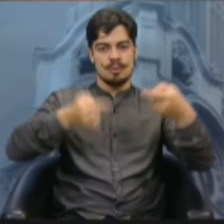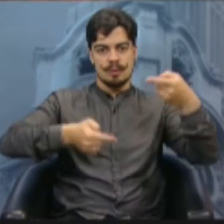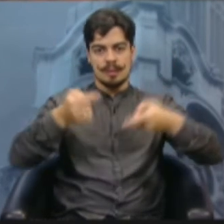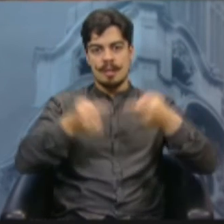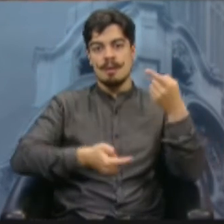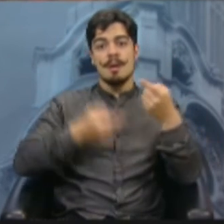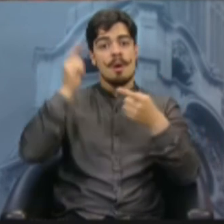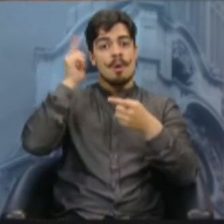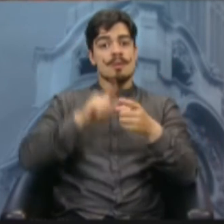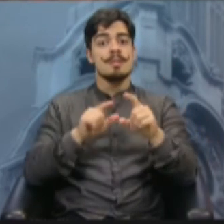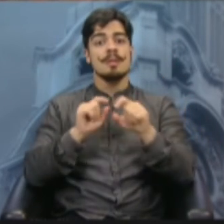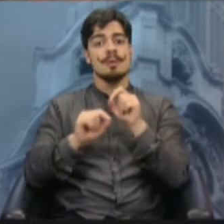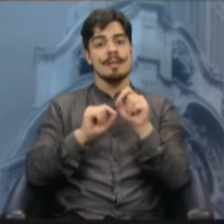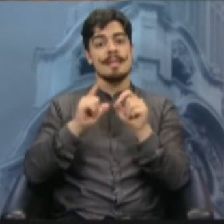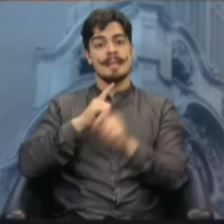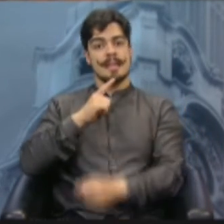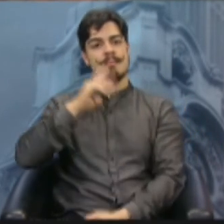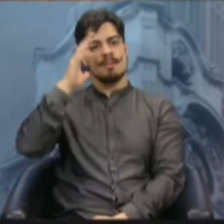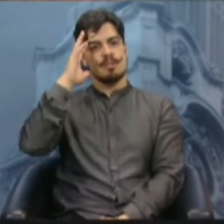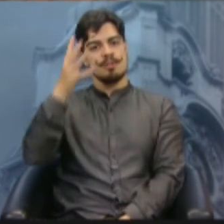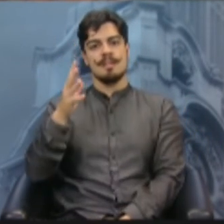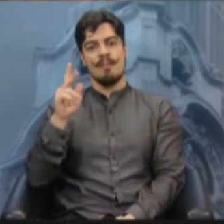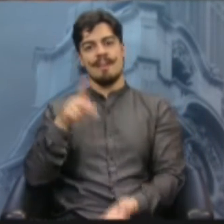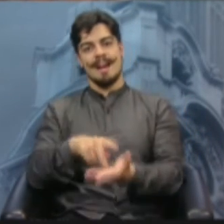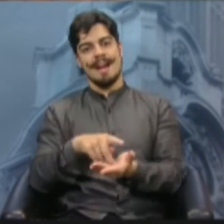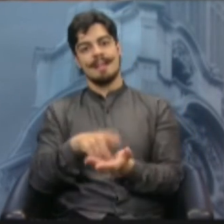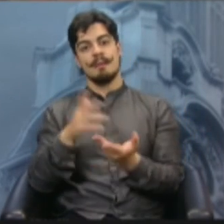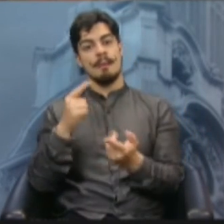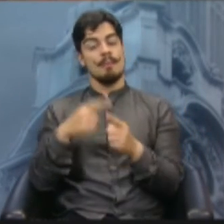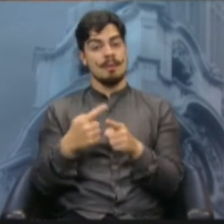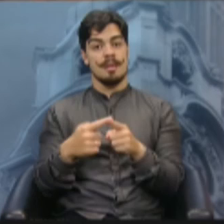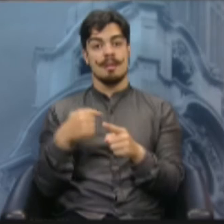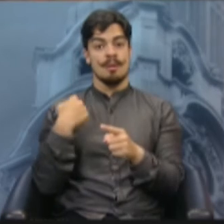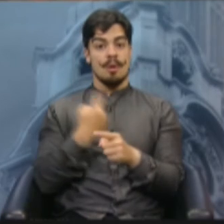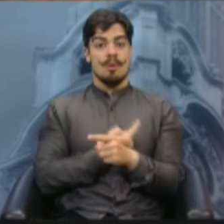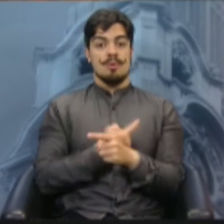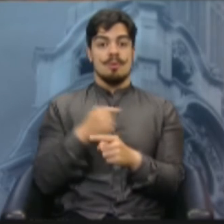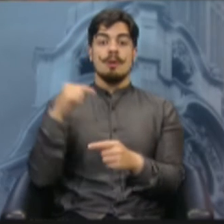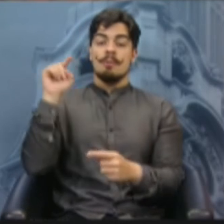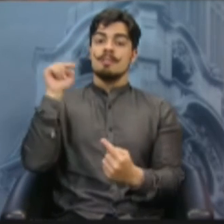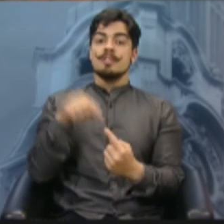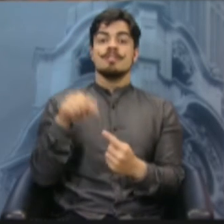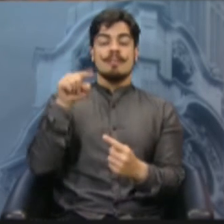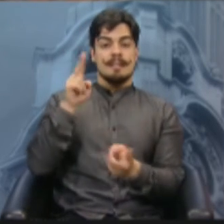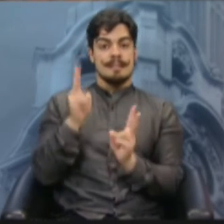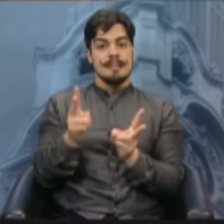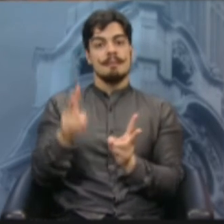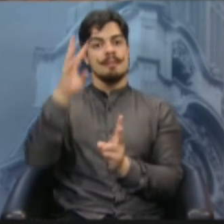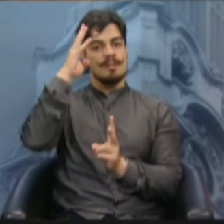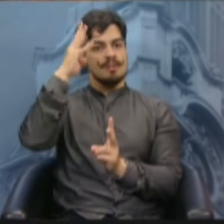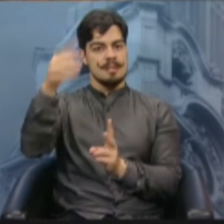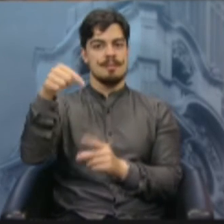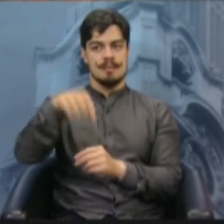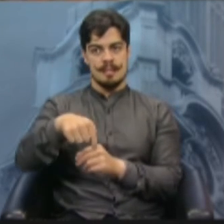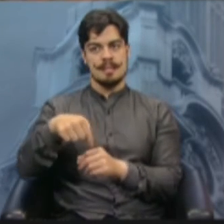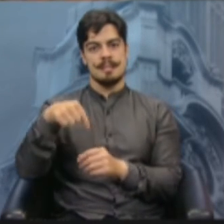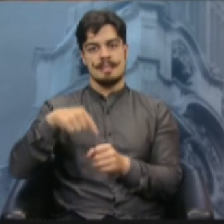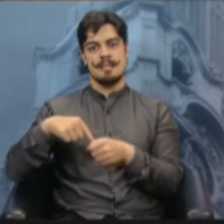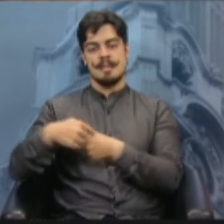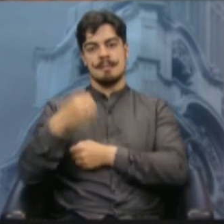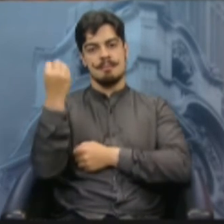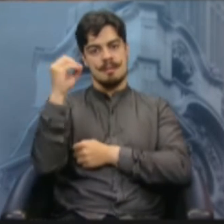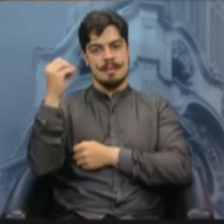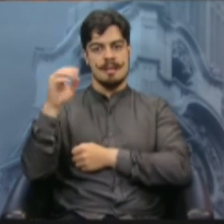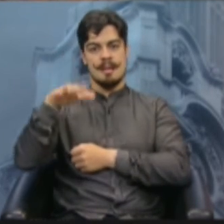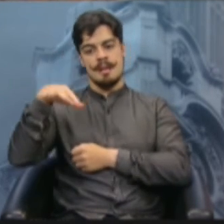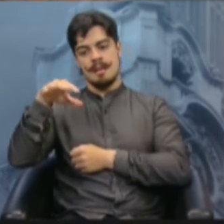para se buscar uma solução, né? O nosso objetivo aí é buscar uma solução para a cidade de Porto Alegre, para ambas as áreas,